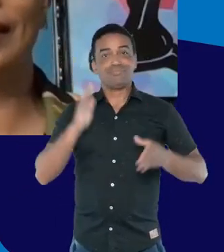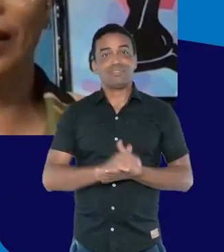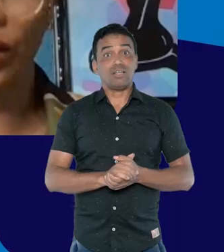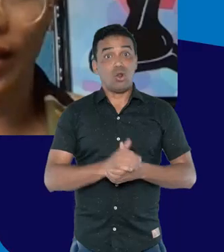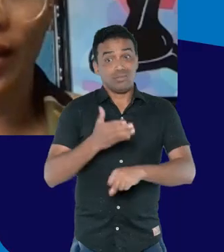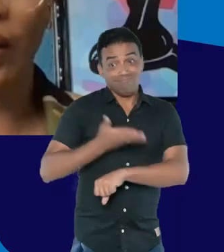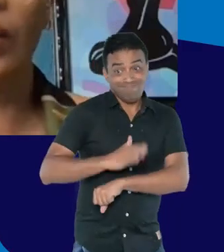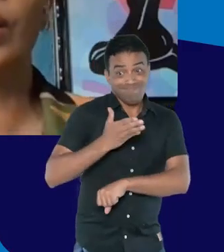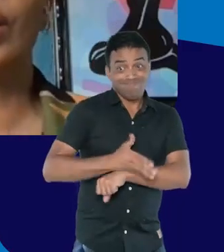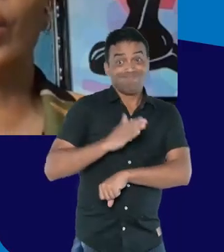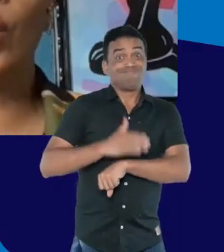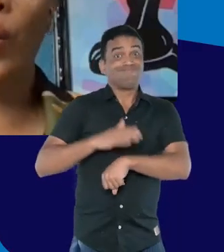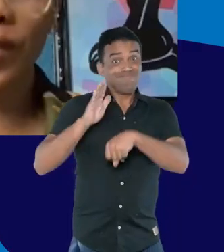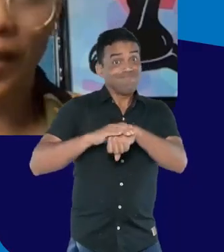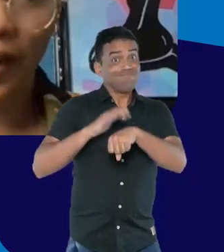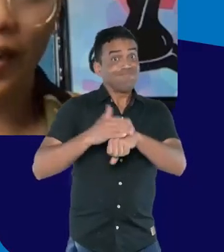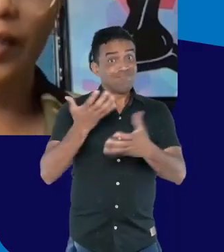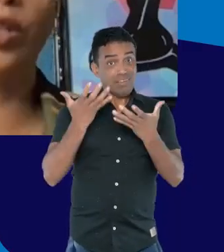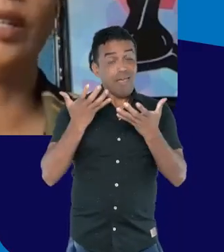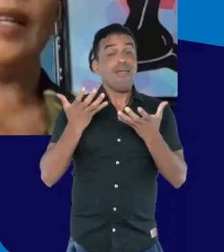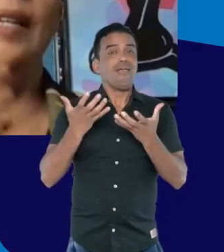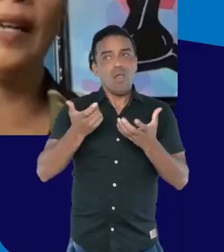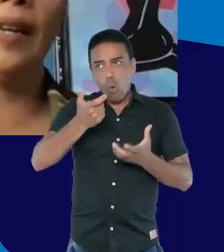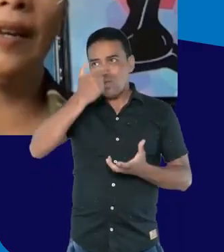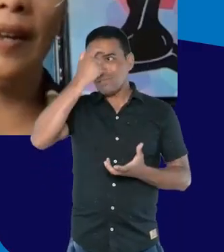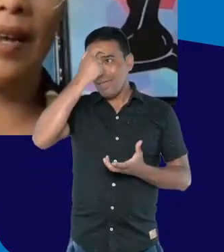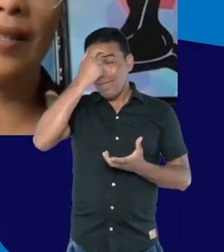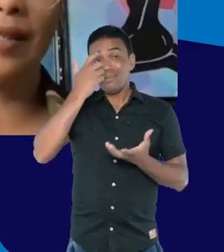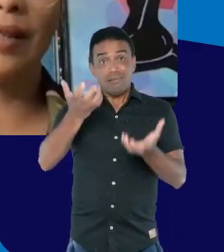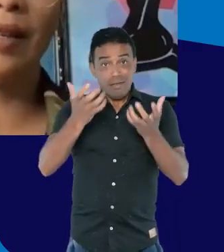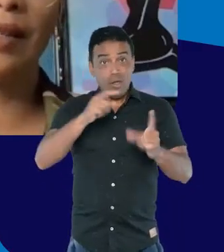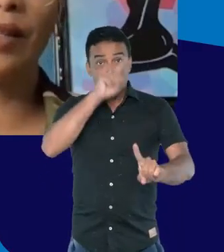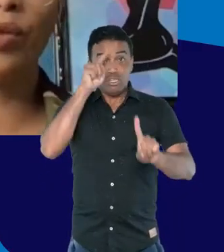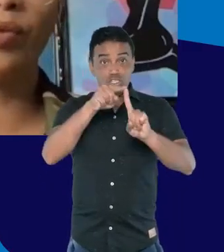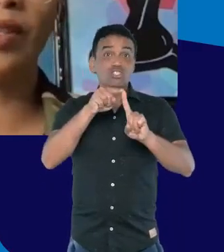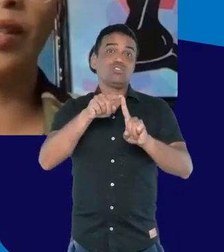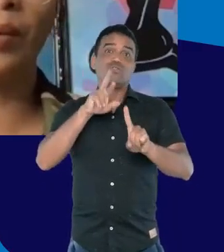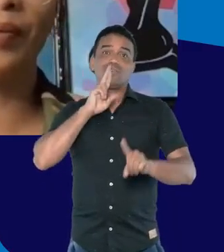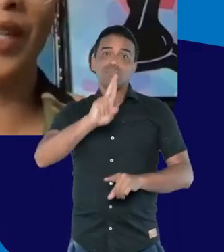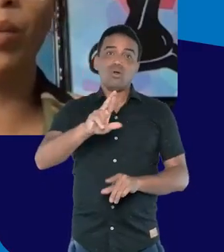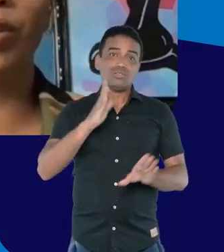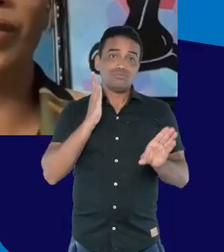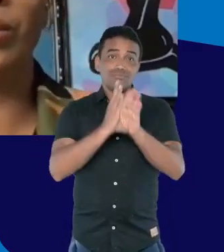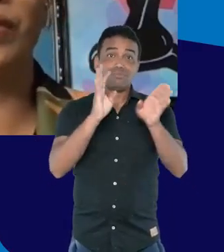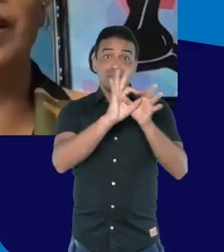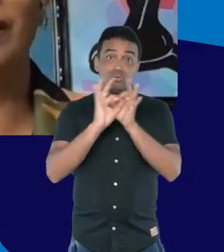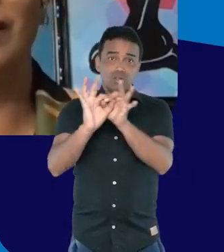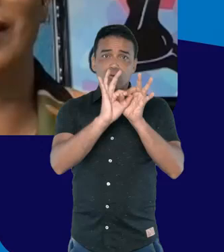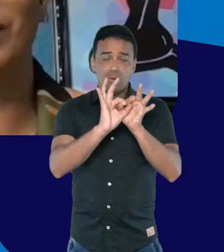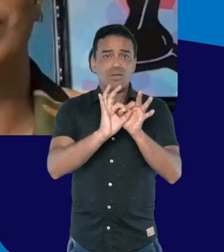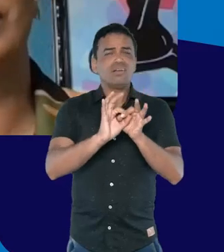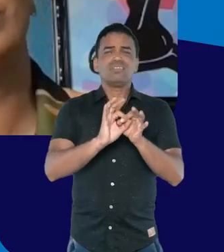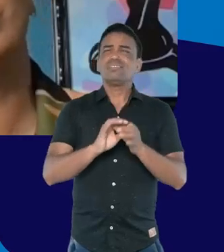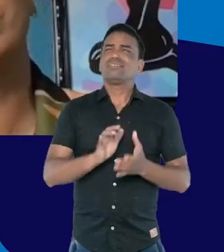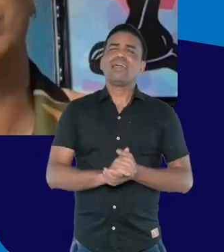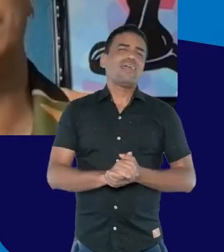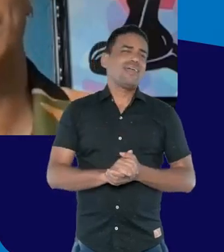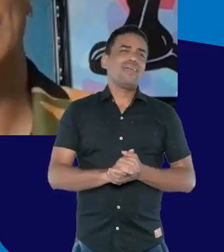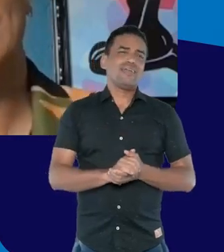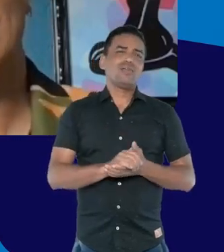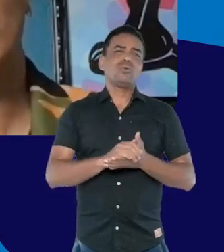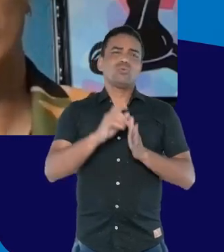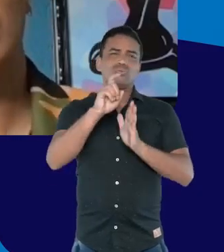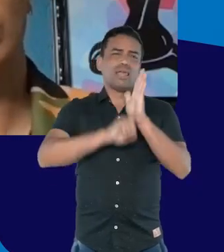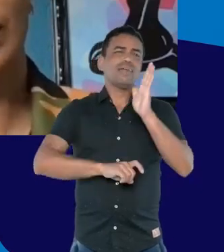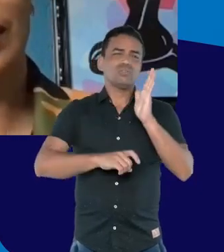exercício intencional, consciente, né, nessa junção. Tem um provérbio africano que está no texto